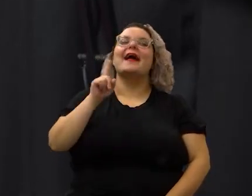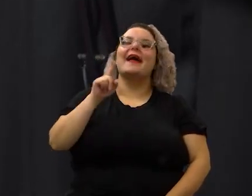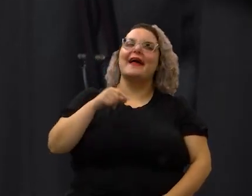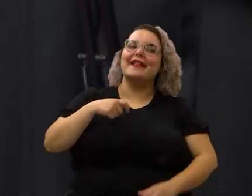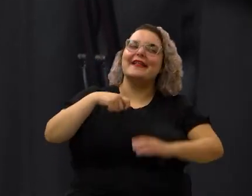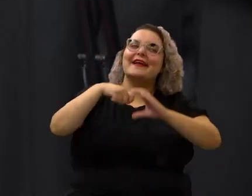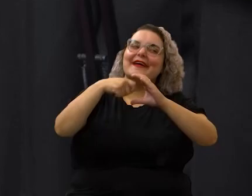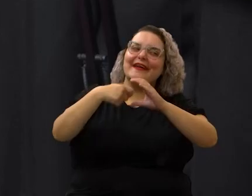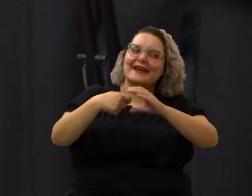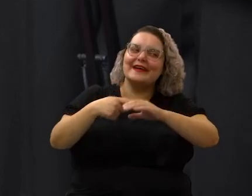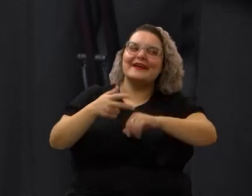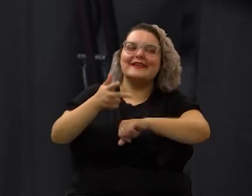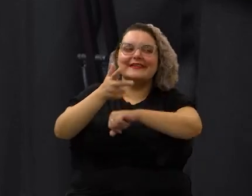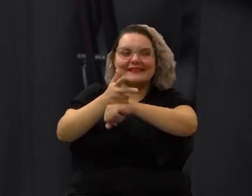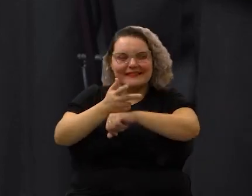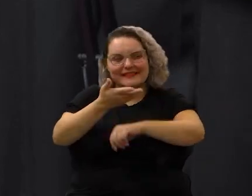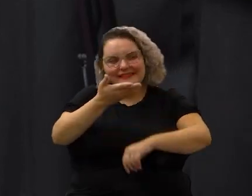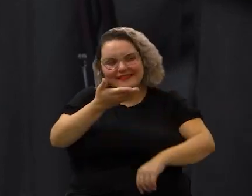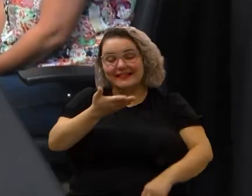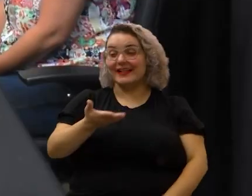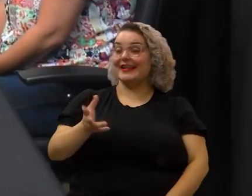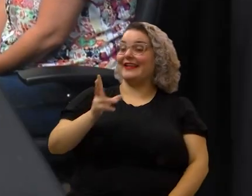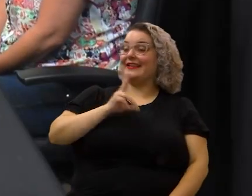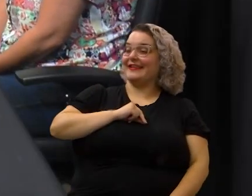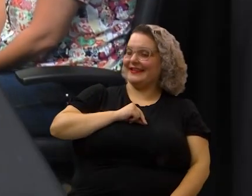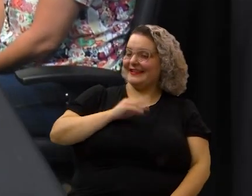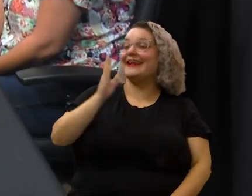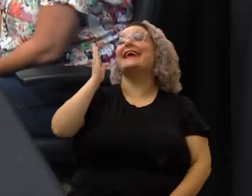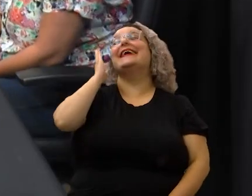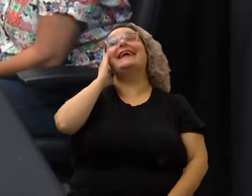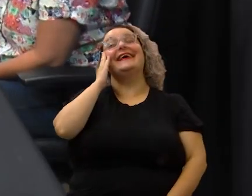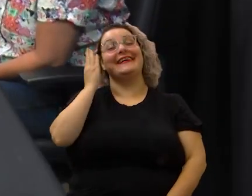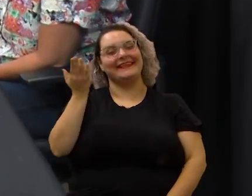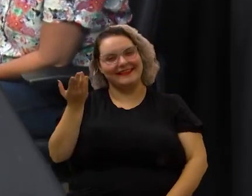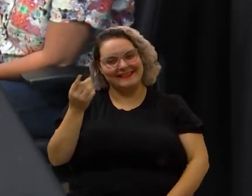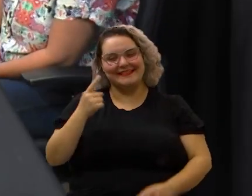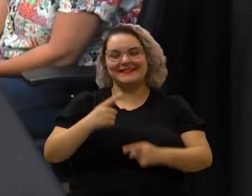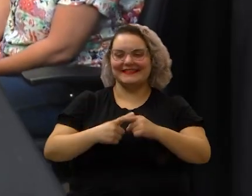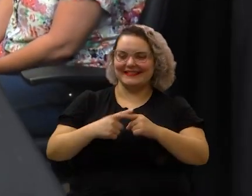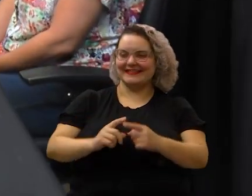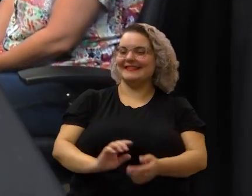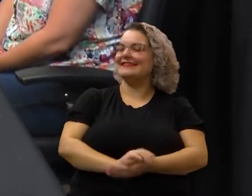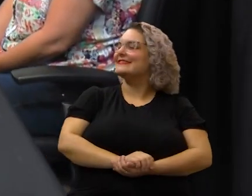questão de gravar um recadinho Ah, é? para você. Ah, meu Deus, agora eu Vamos entendi. ver o recadinho.